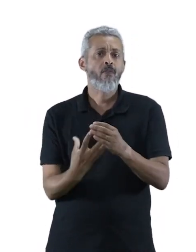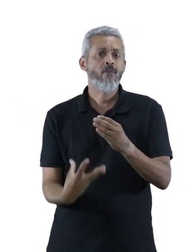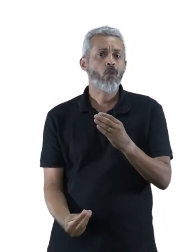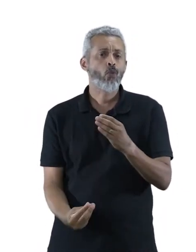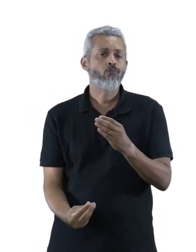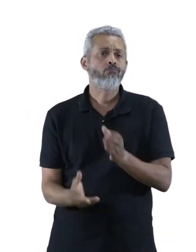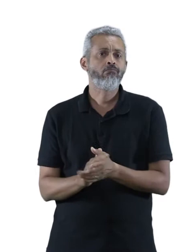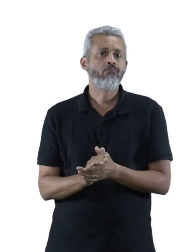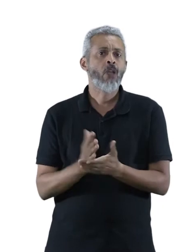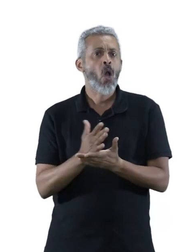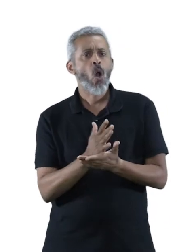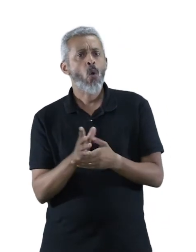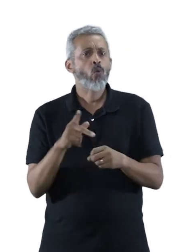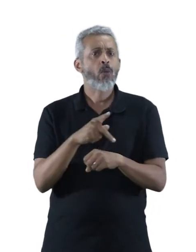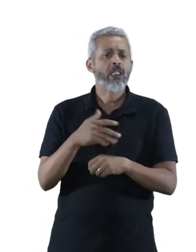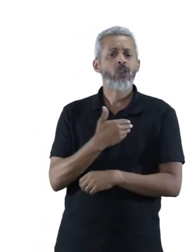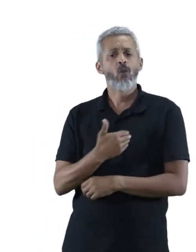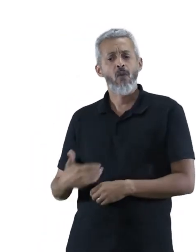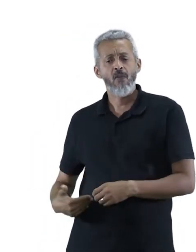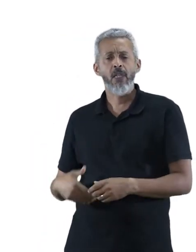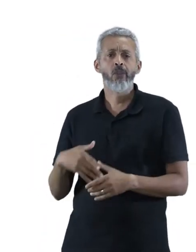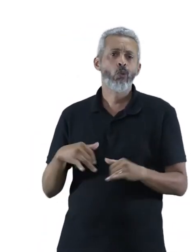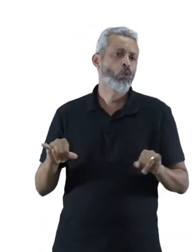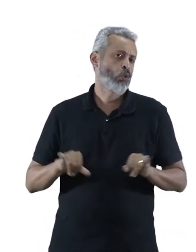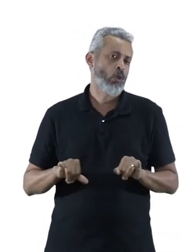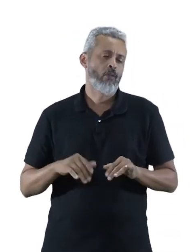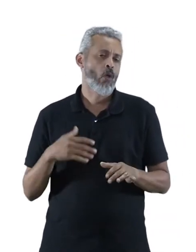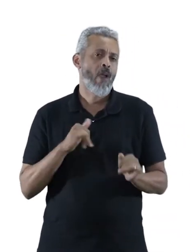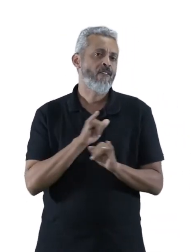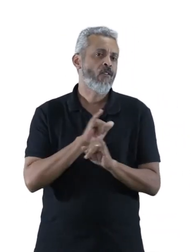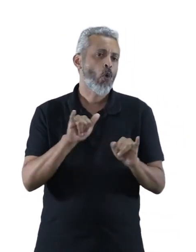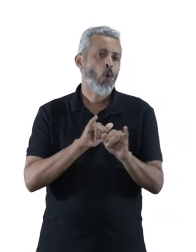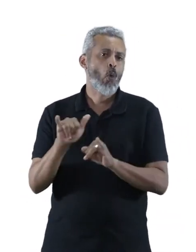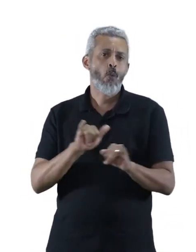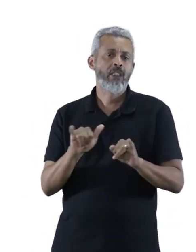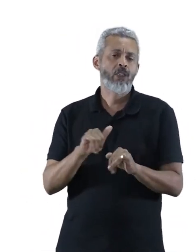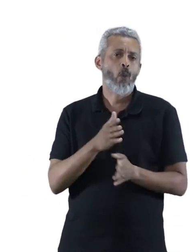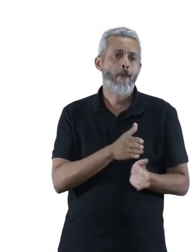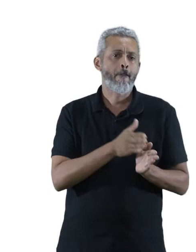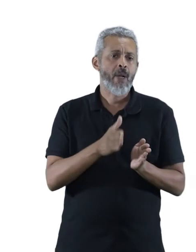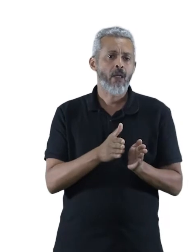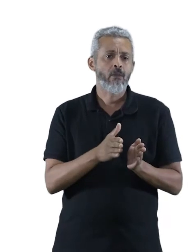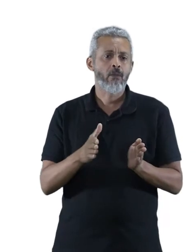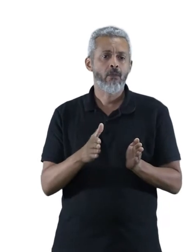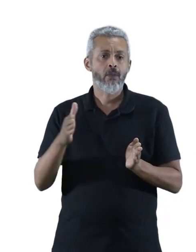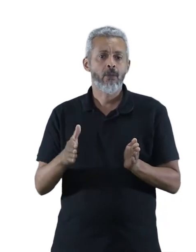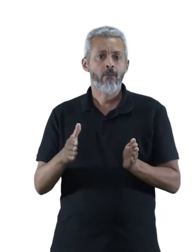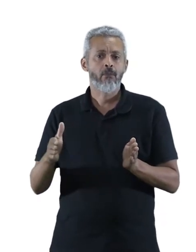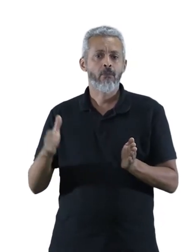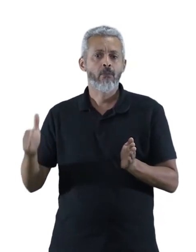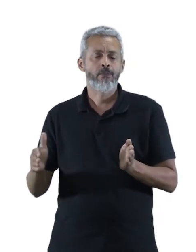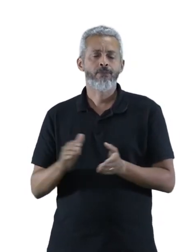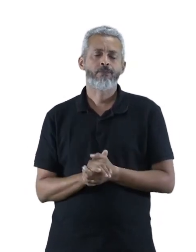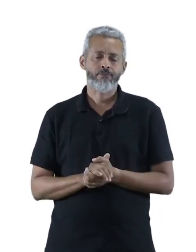que muitos poderes, muitos governos sofram com essas informações intermitentes.